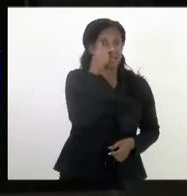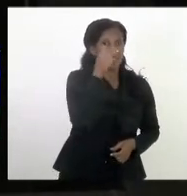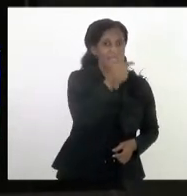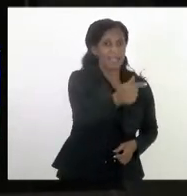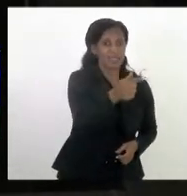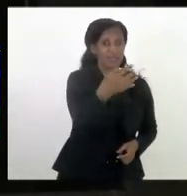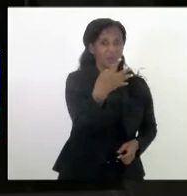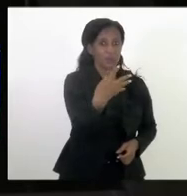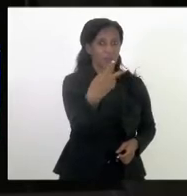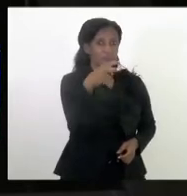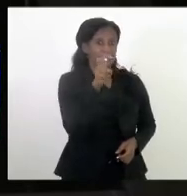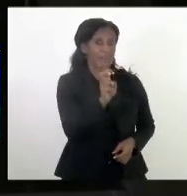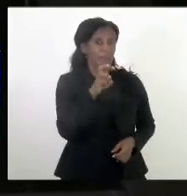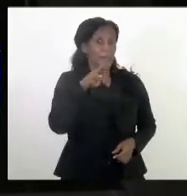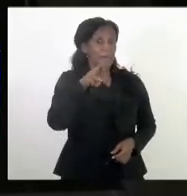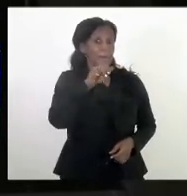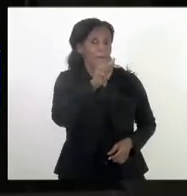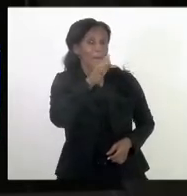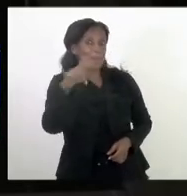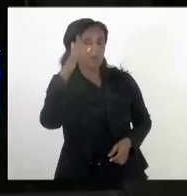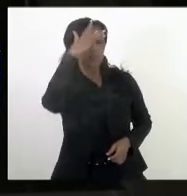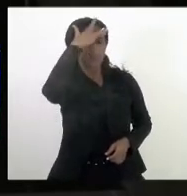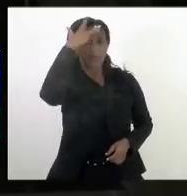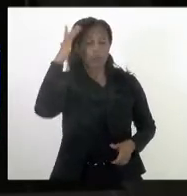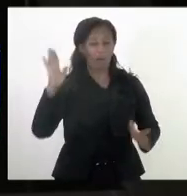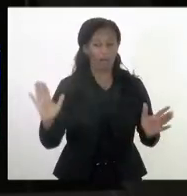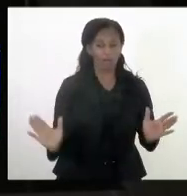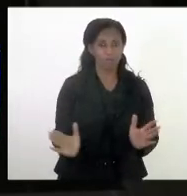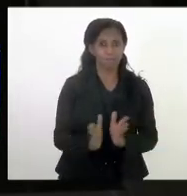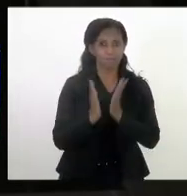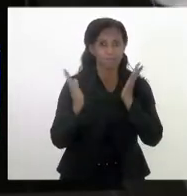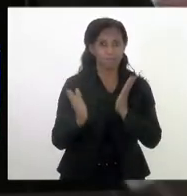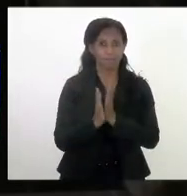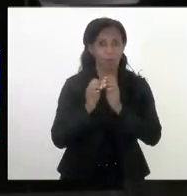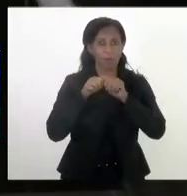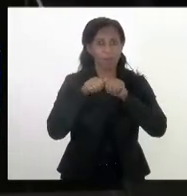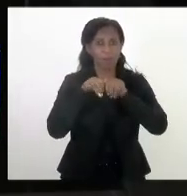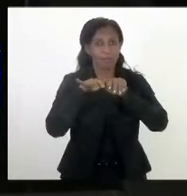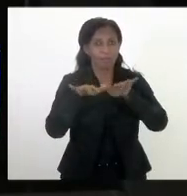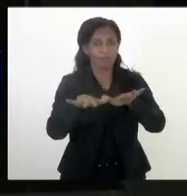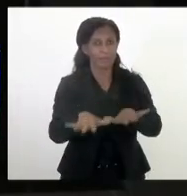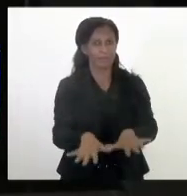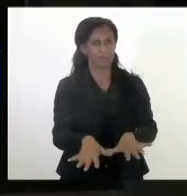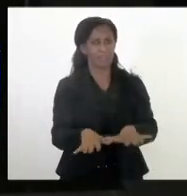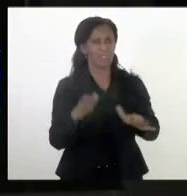745 mil durante a pandemia e já atinge a